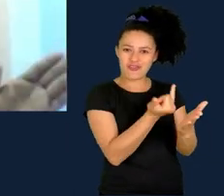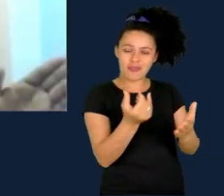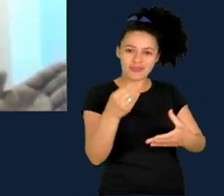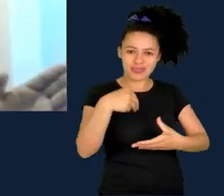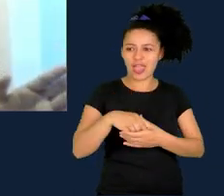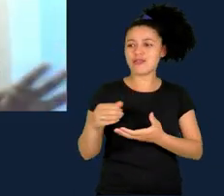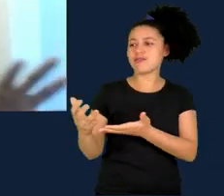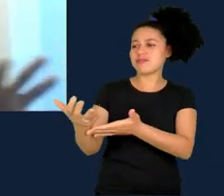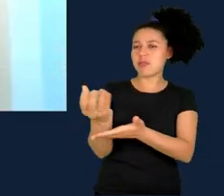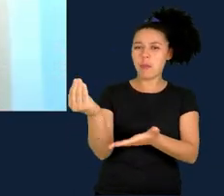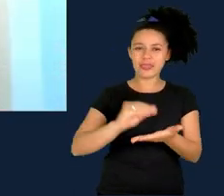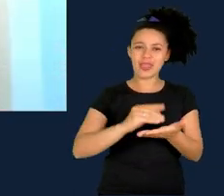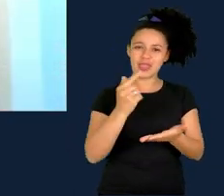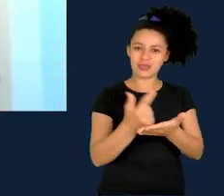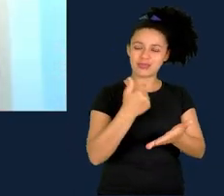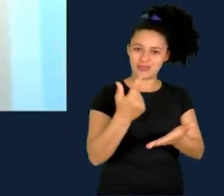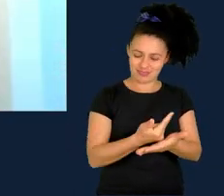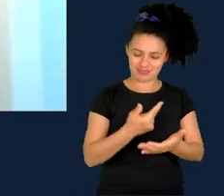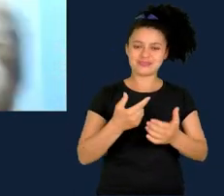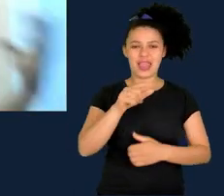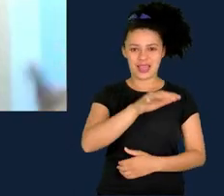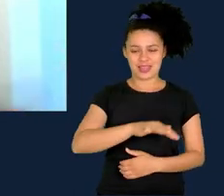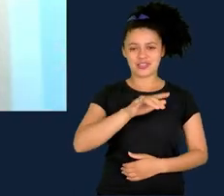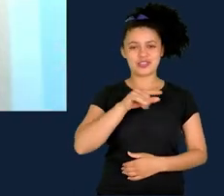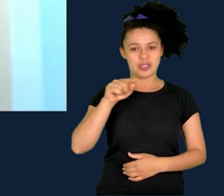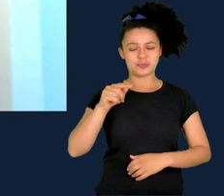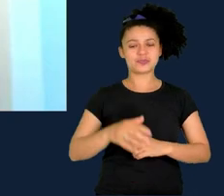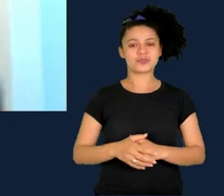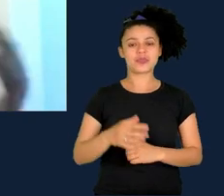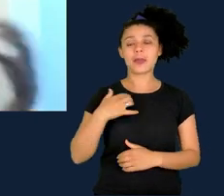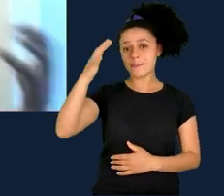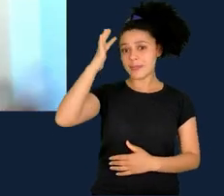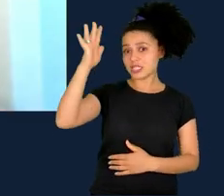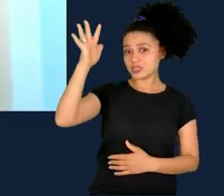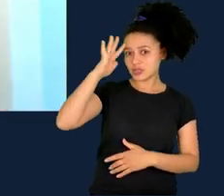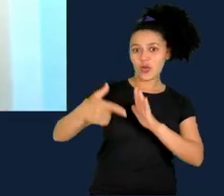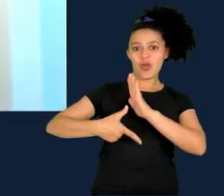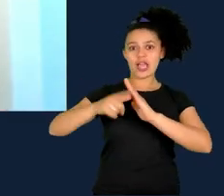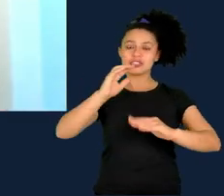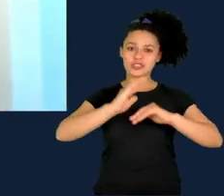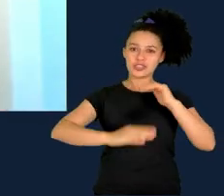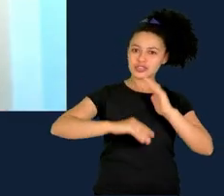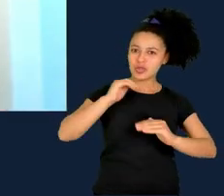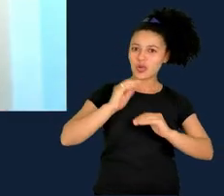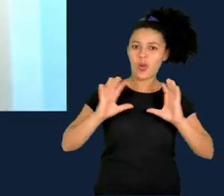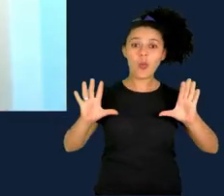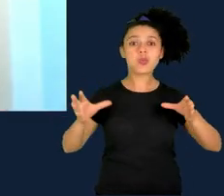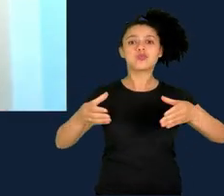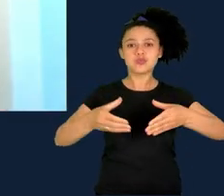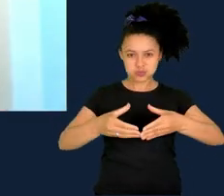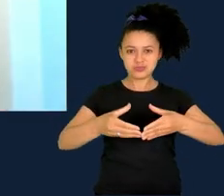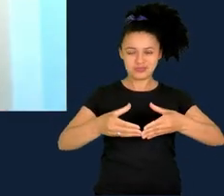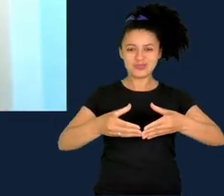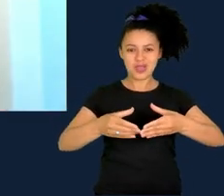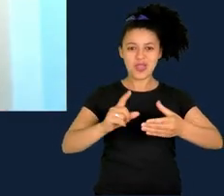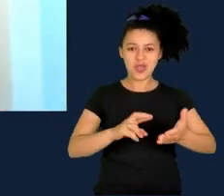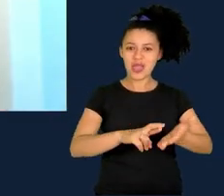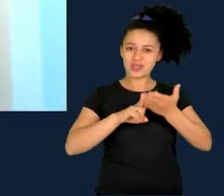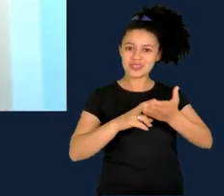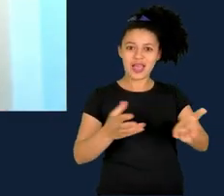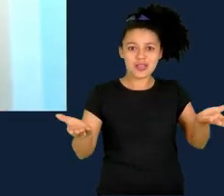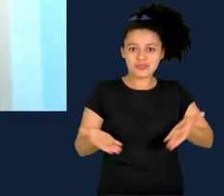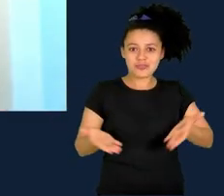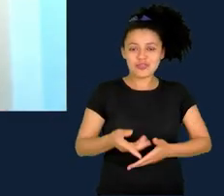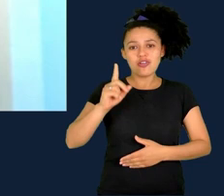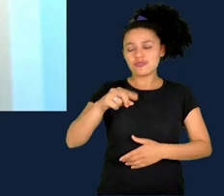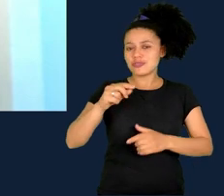daquela região. Então, se pensou, se construiu coletivamente e o resultado é hoje um